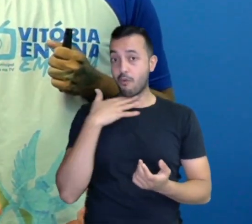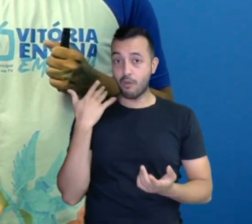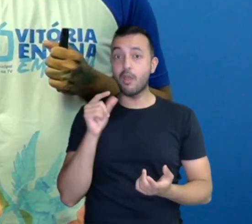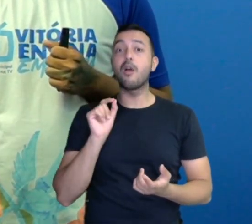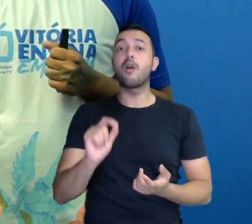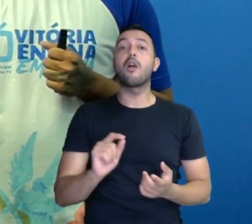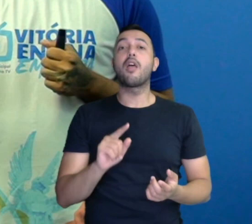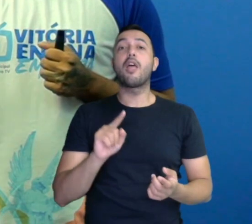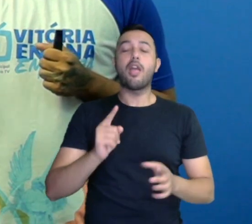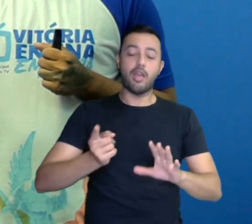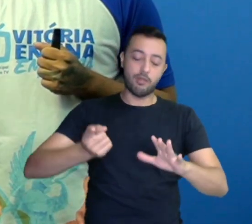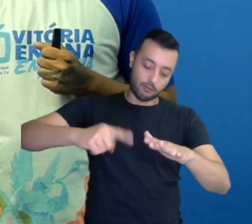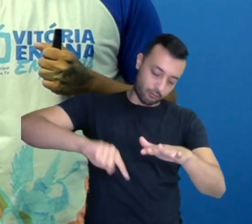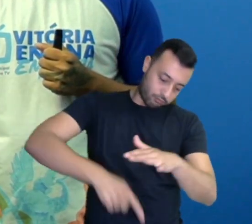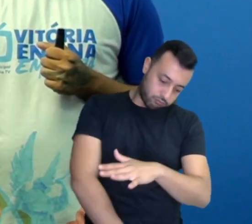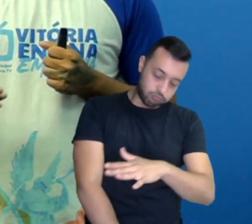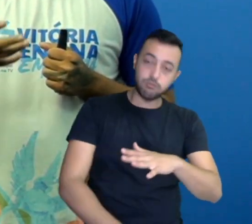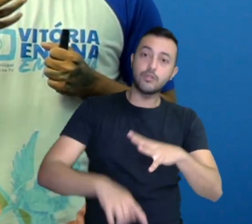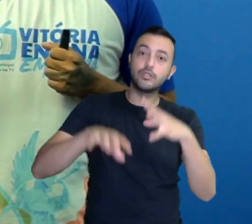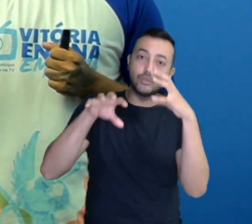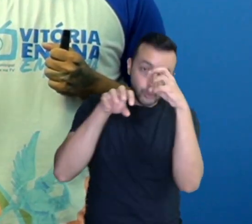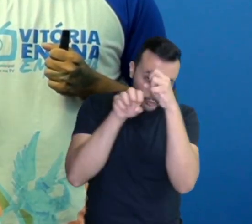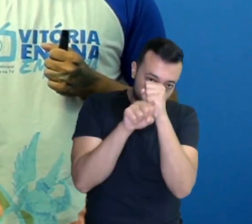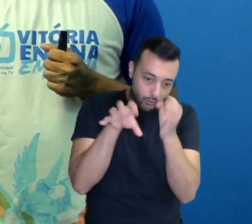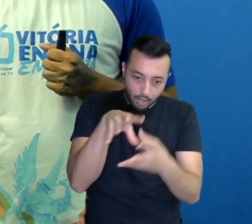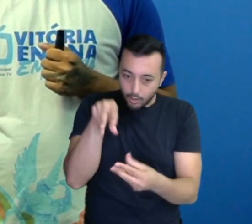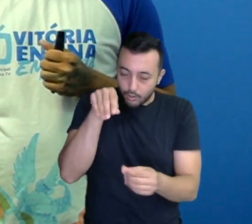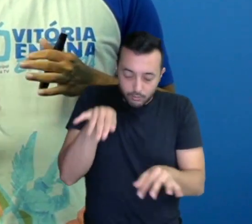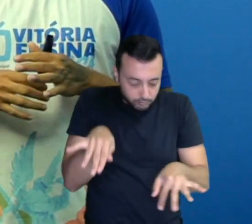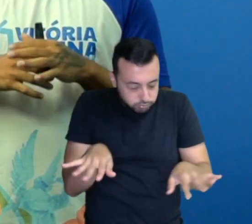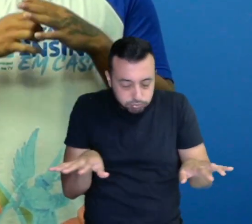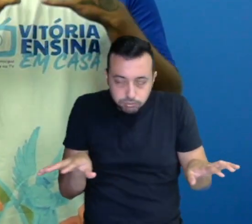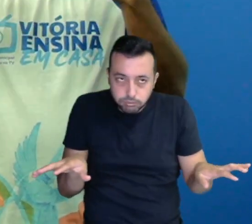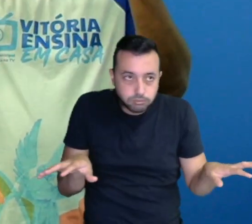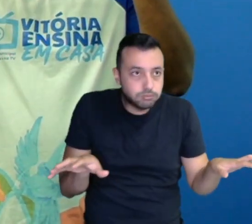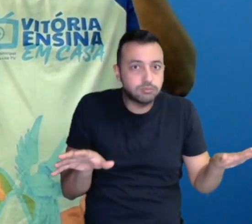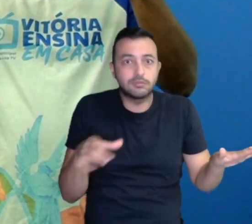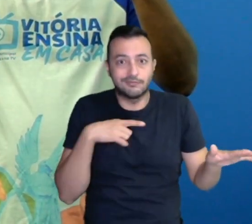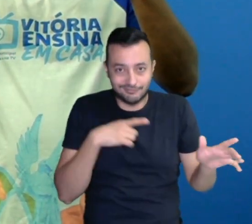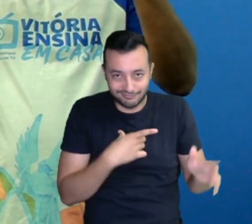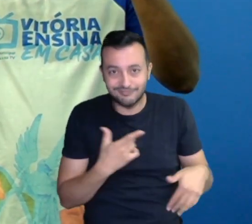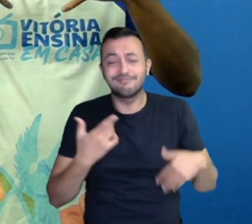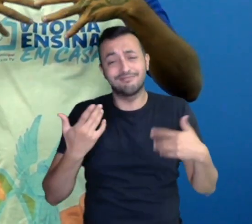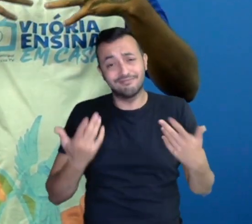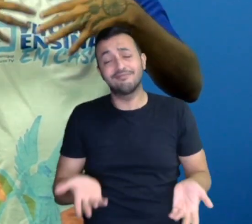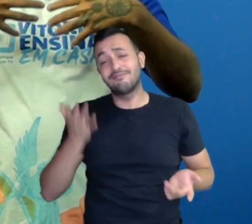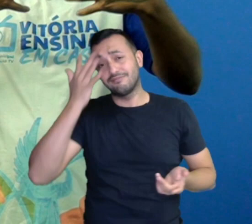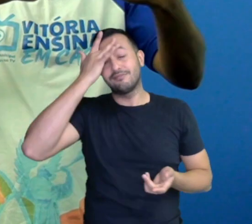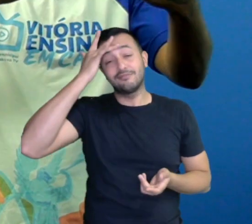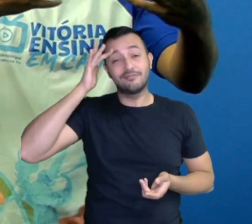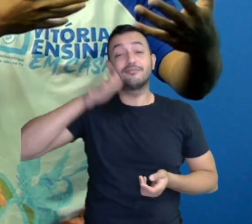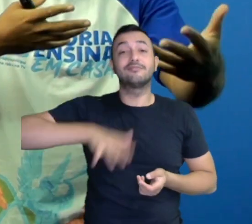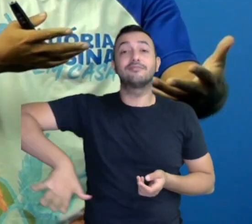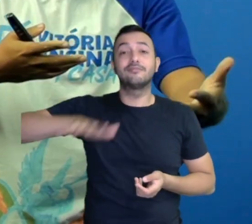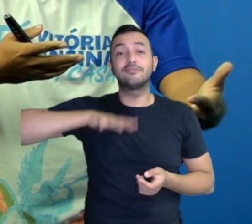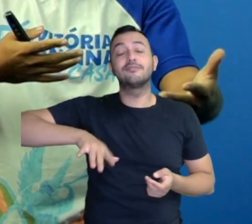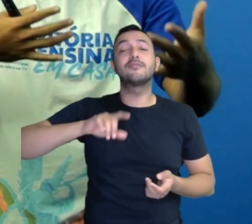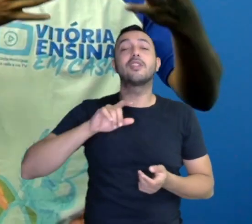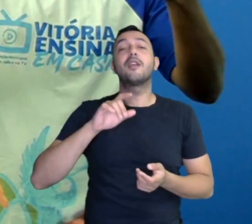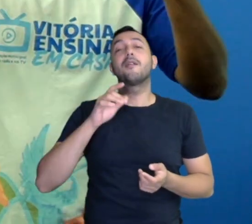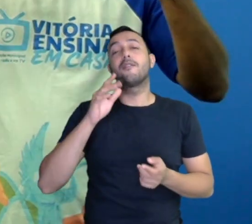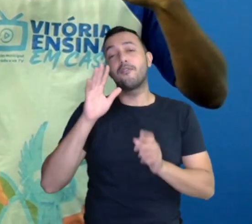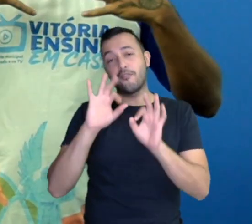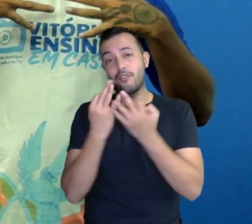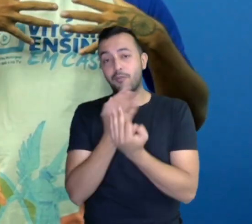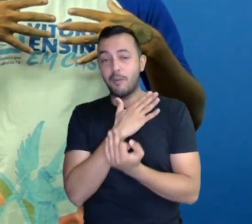mundo subterrâneo, que era um mundo escuro, um mundo empoeirado, né? E as pessoas que perdiam seu ente